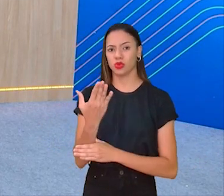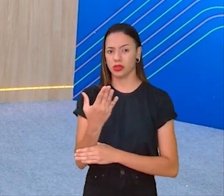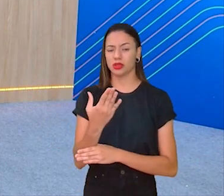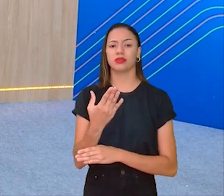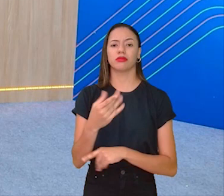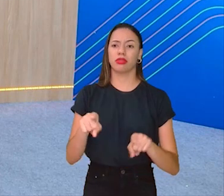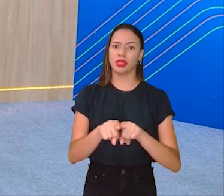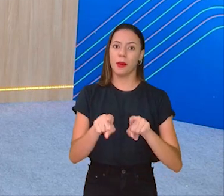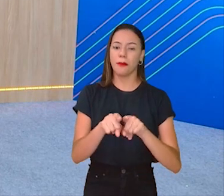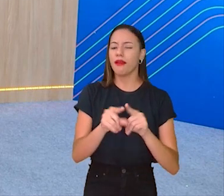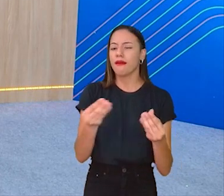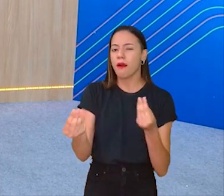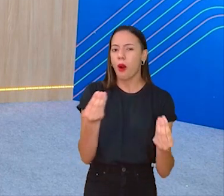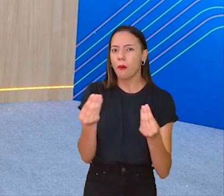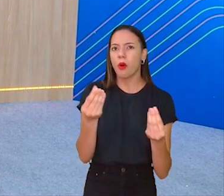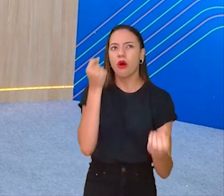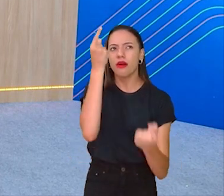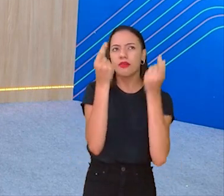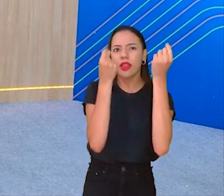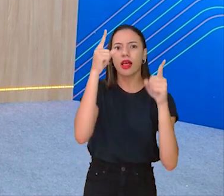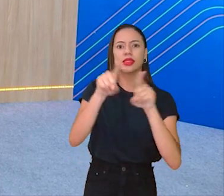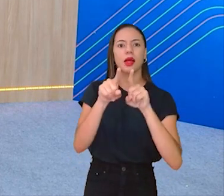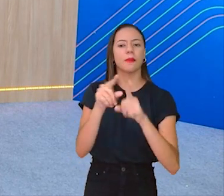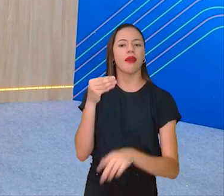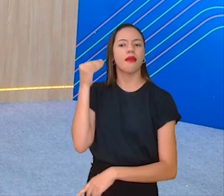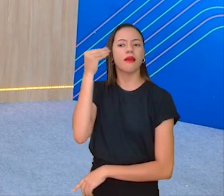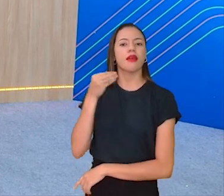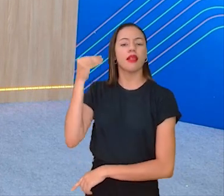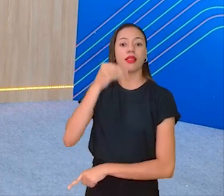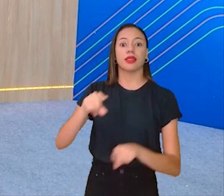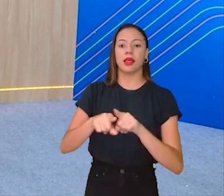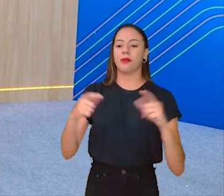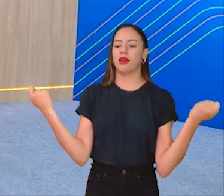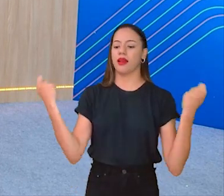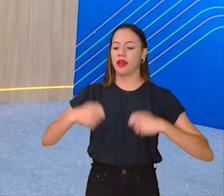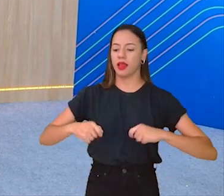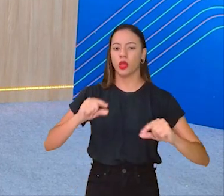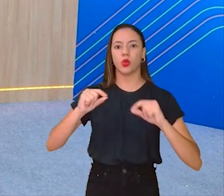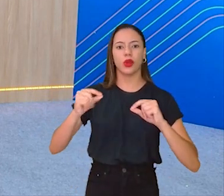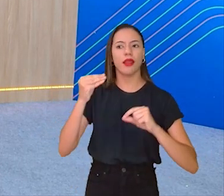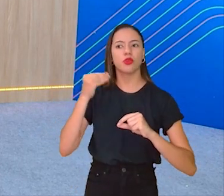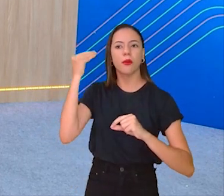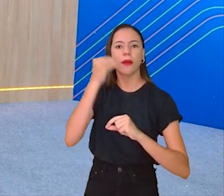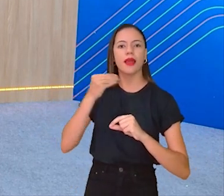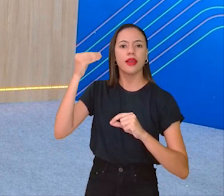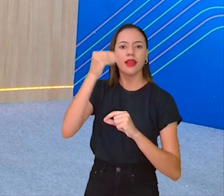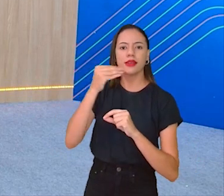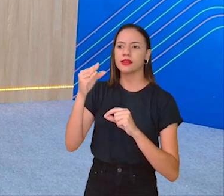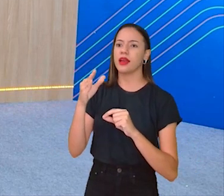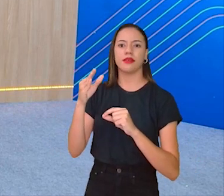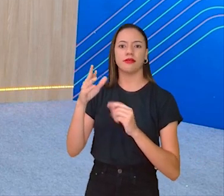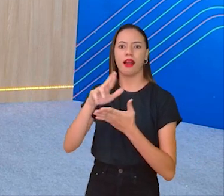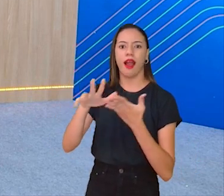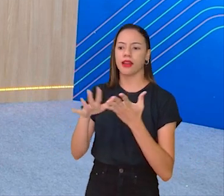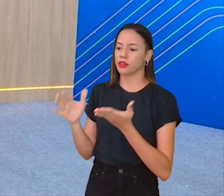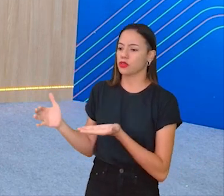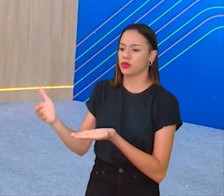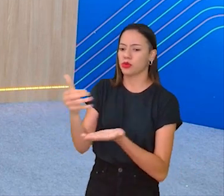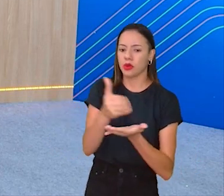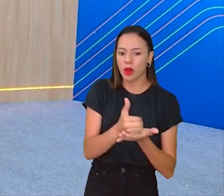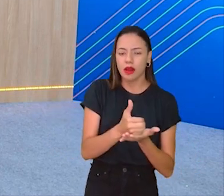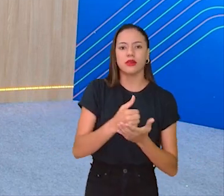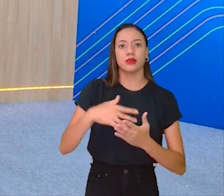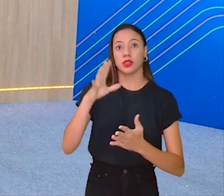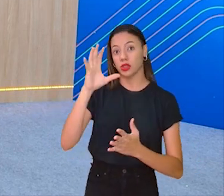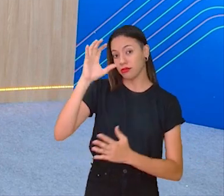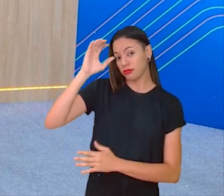a partir da criatividade, da experiência e da capacidade de juntar, né? As experiências, as vivências da gente, os nossos